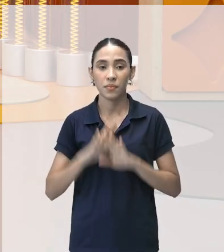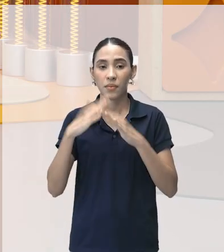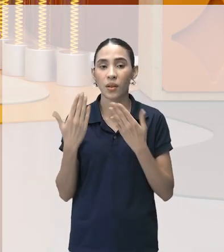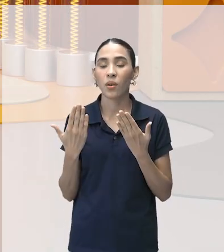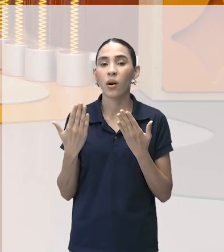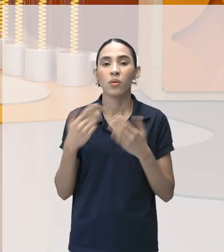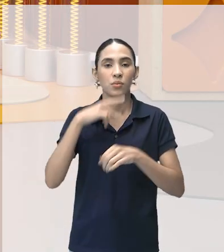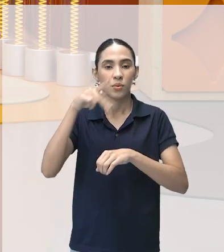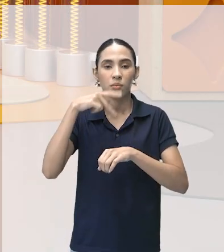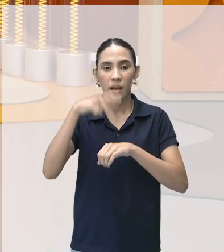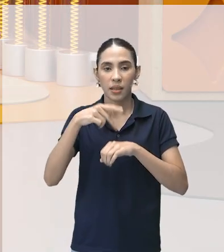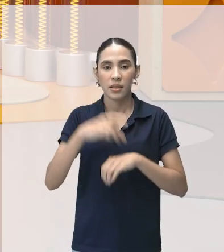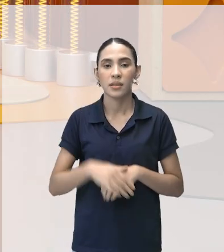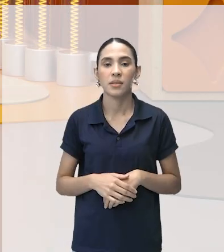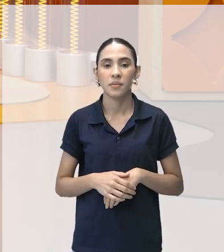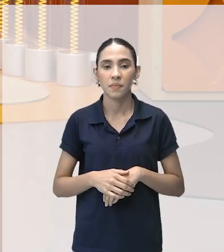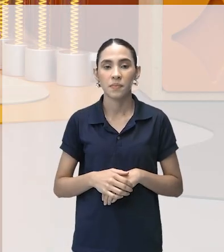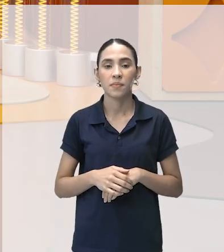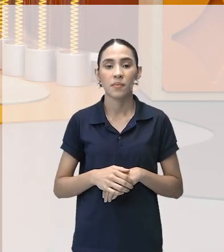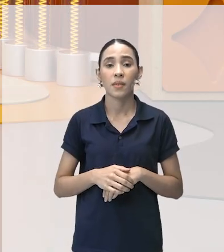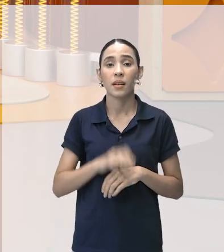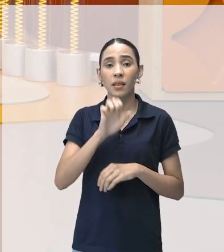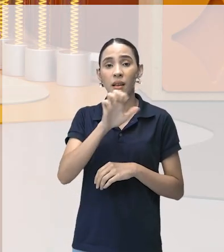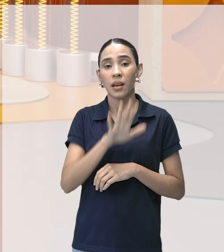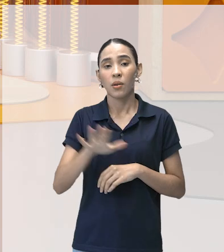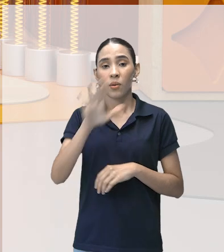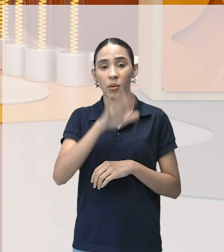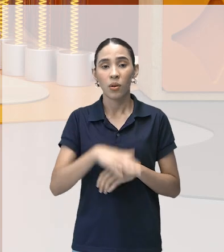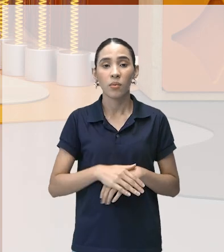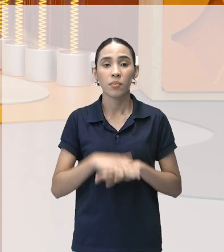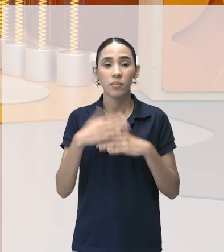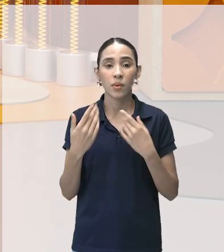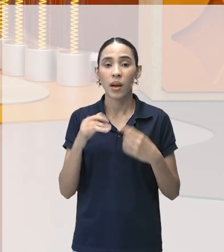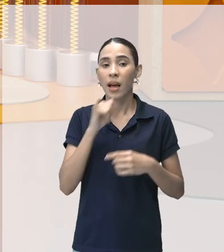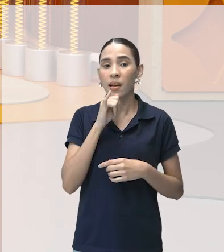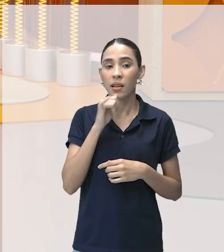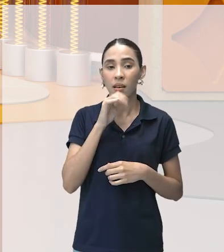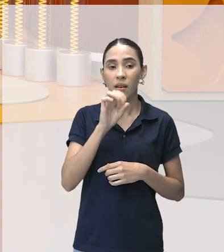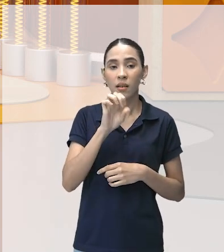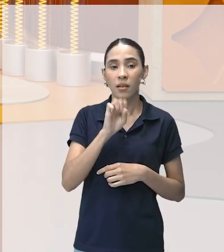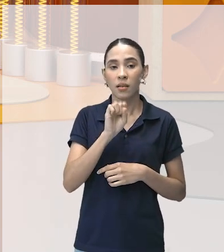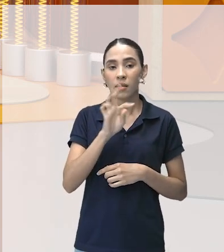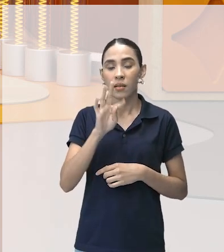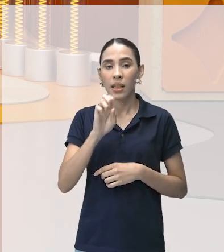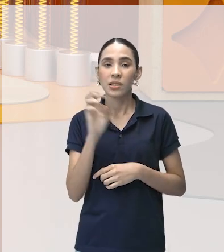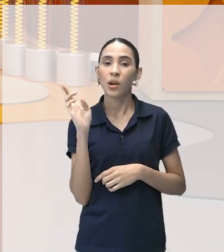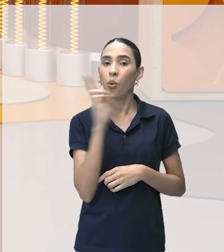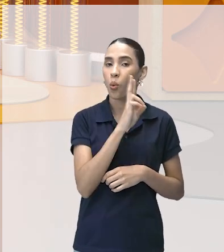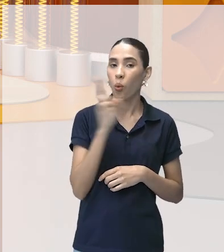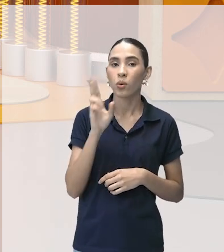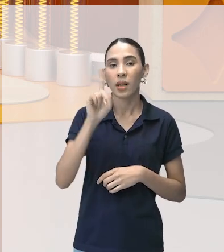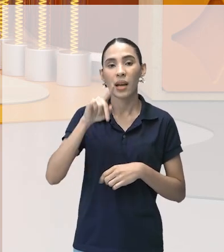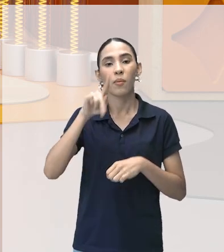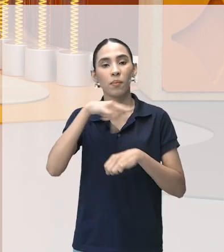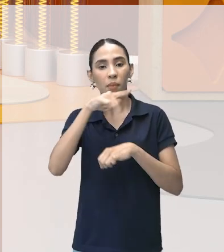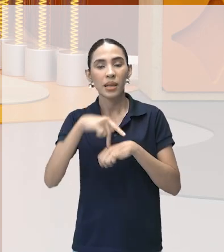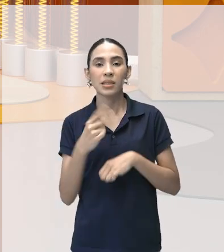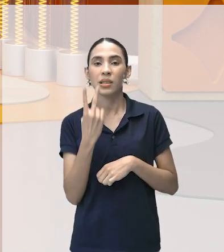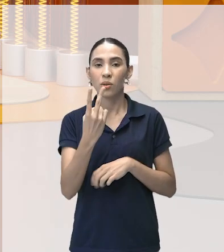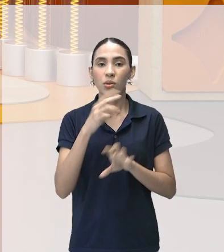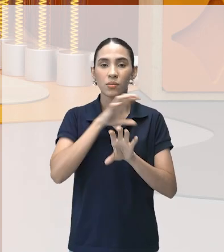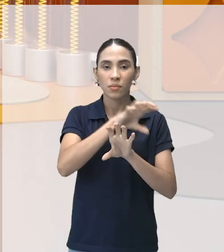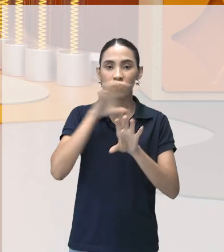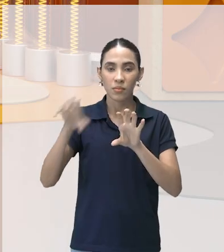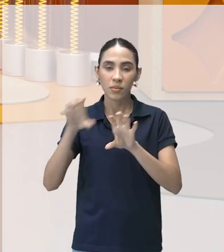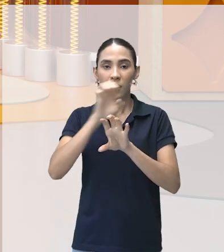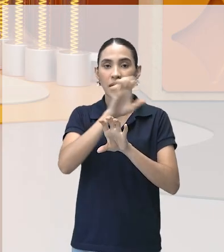Quais serão esses países aí da Europa, gente? O oeste da Rússia. A Rússia, gente, é um país que está em 2 continentes,